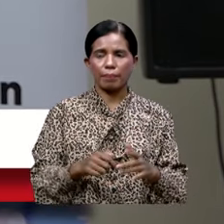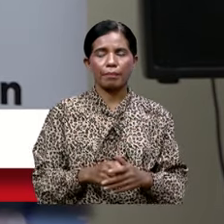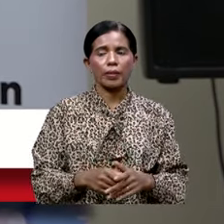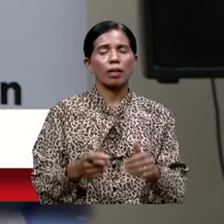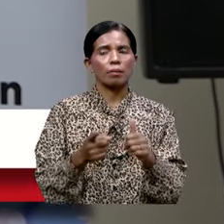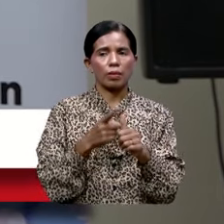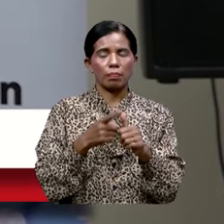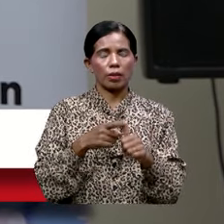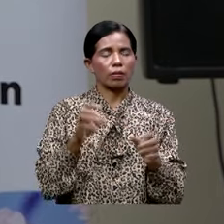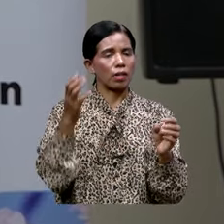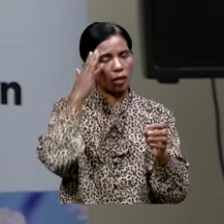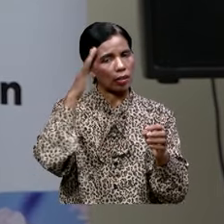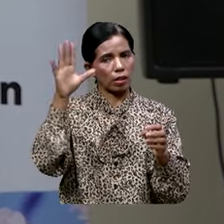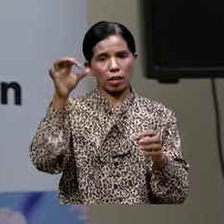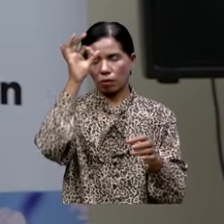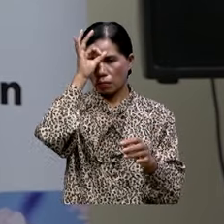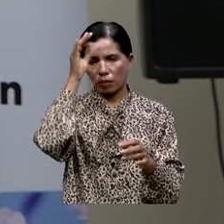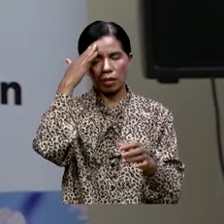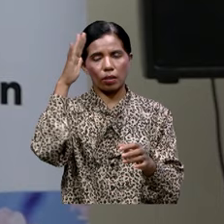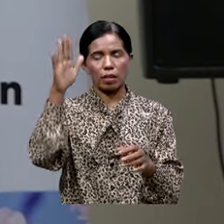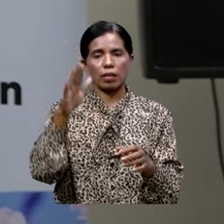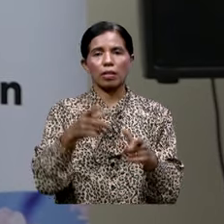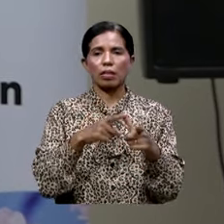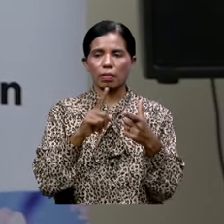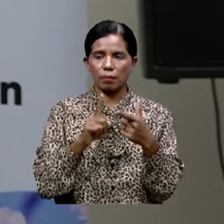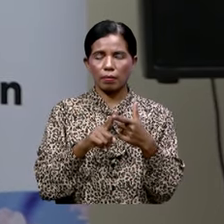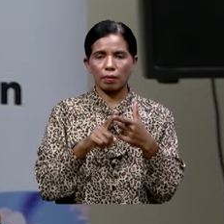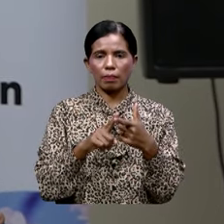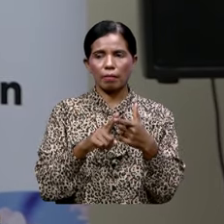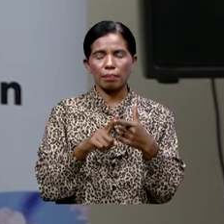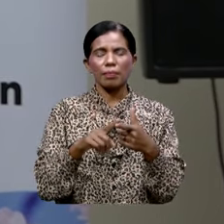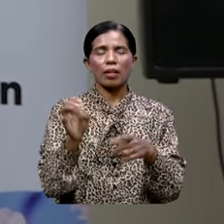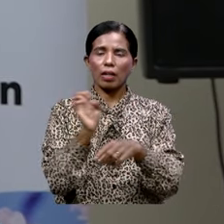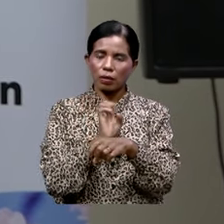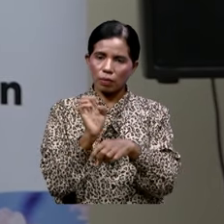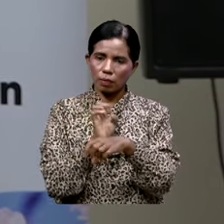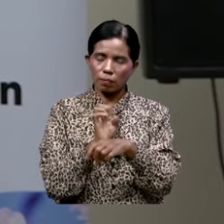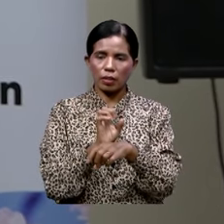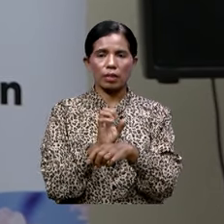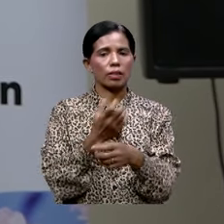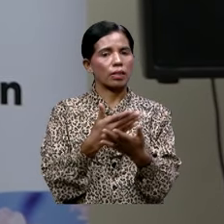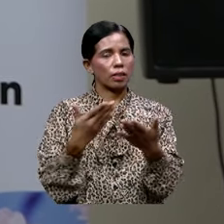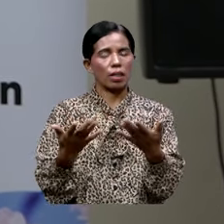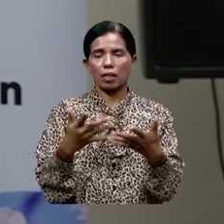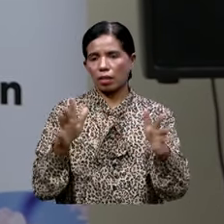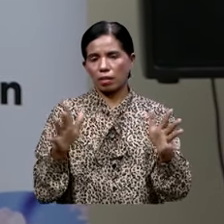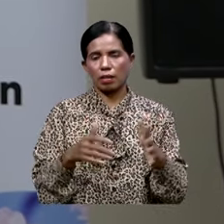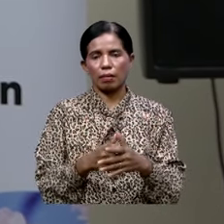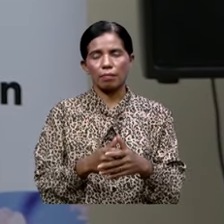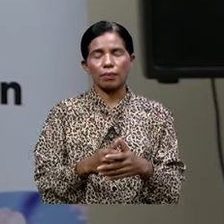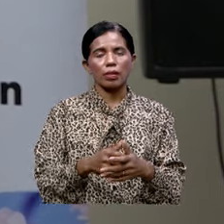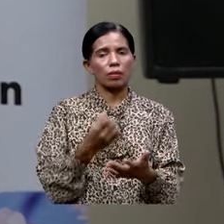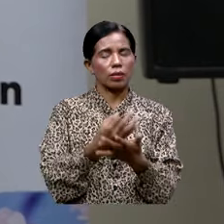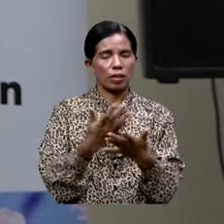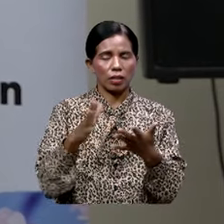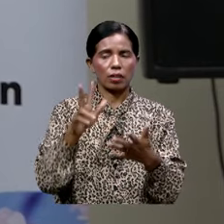Primeiro, conhecimento. No segundo, condição economia umararan. No terceiro, ainda